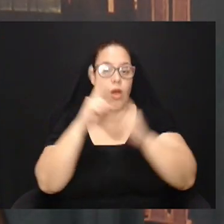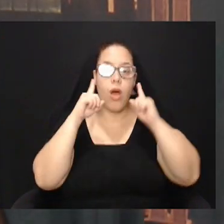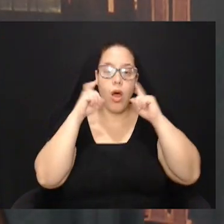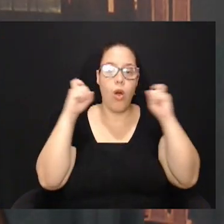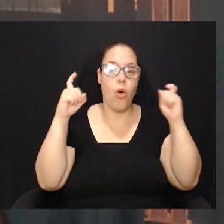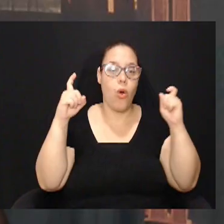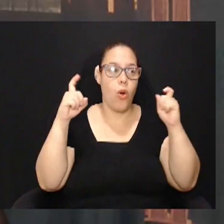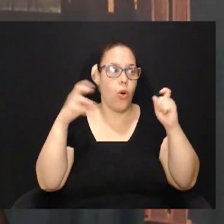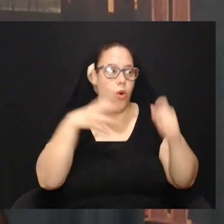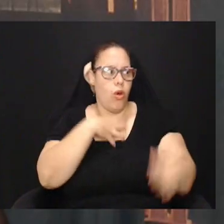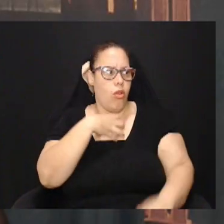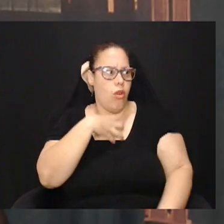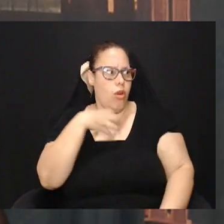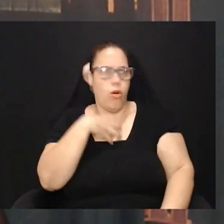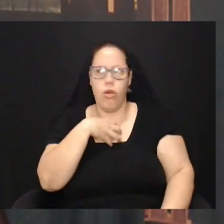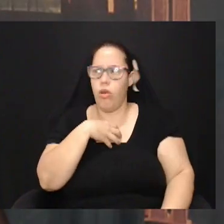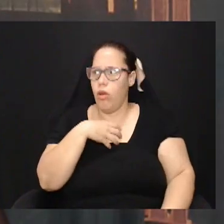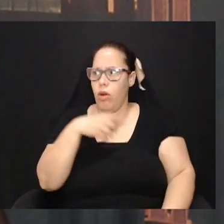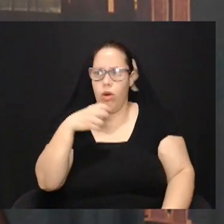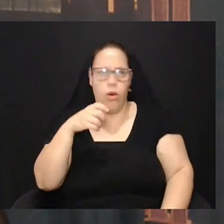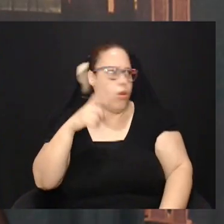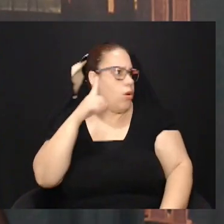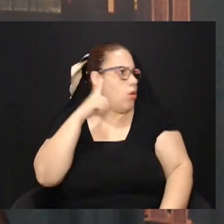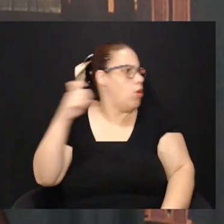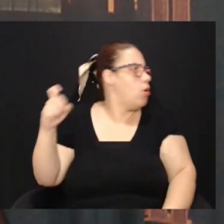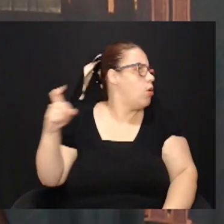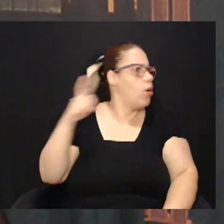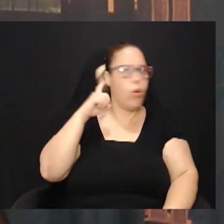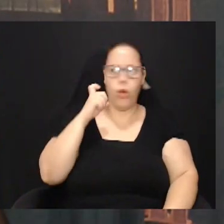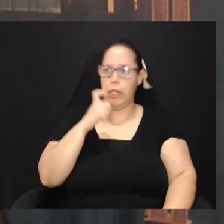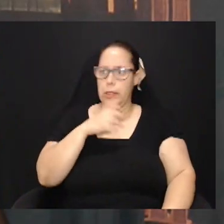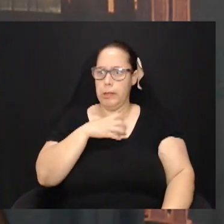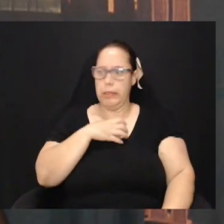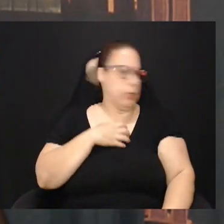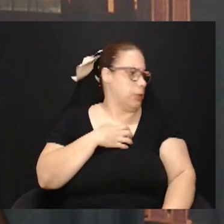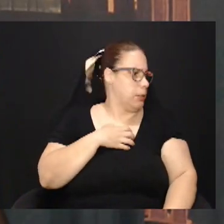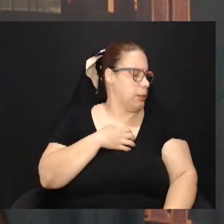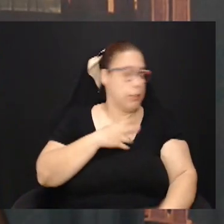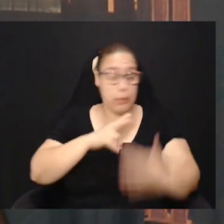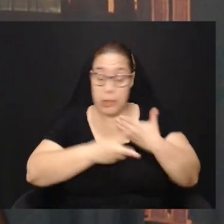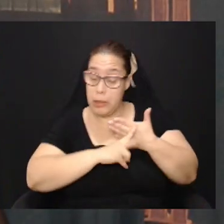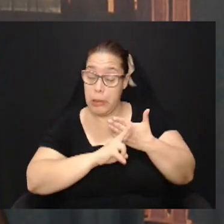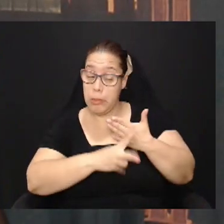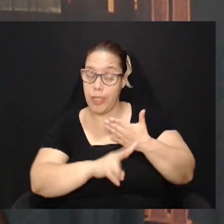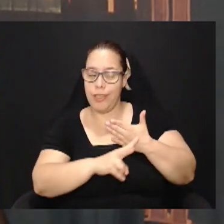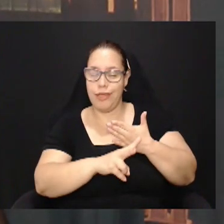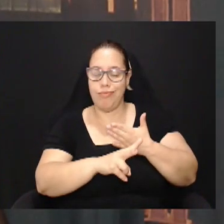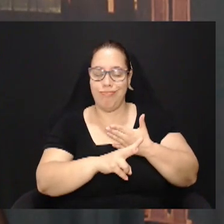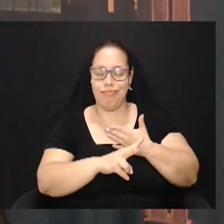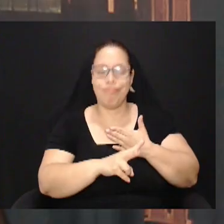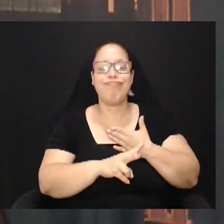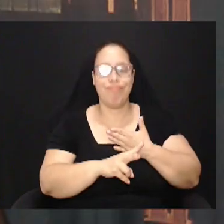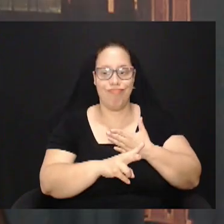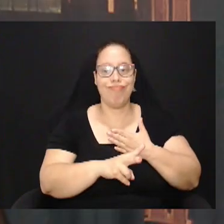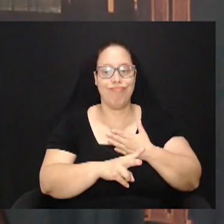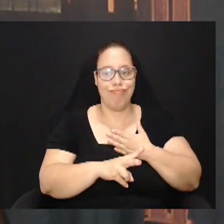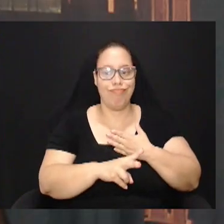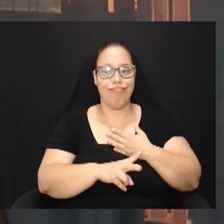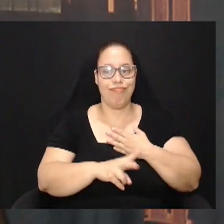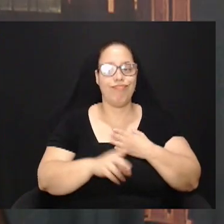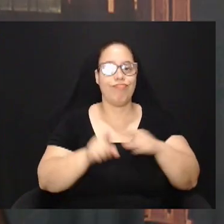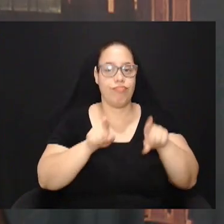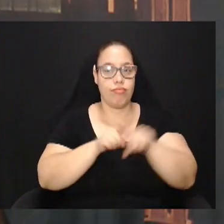alguns sons são mais impactantes para a gente. E também, de novo, eu